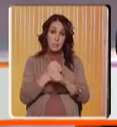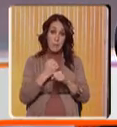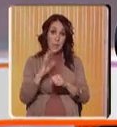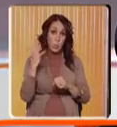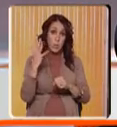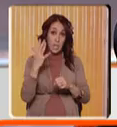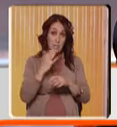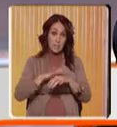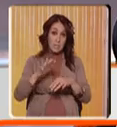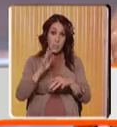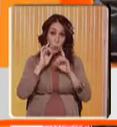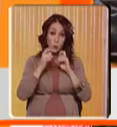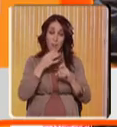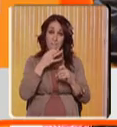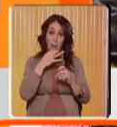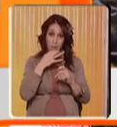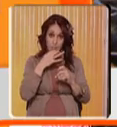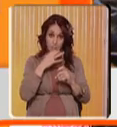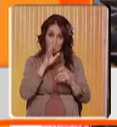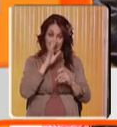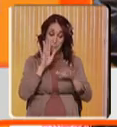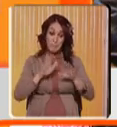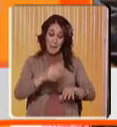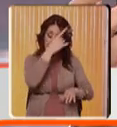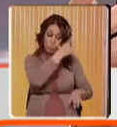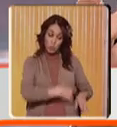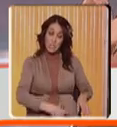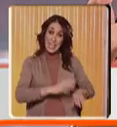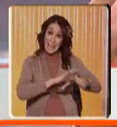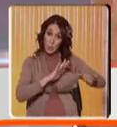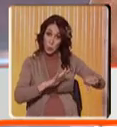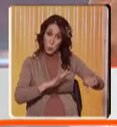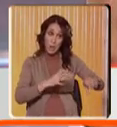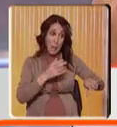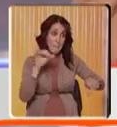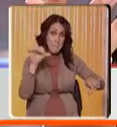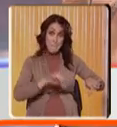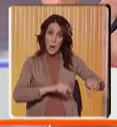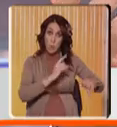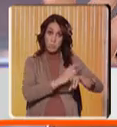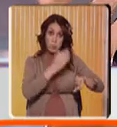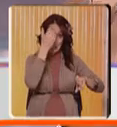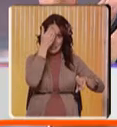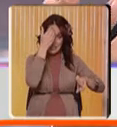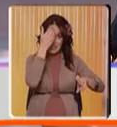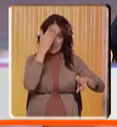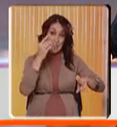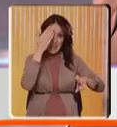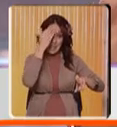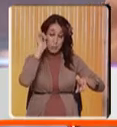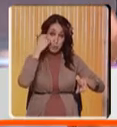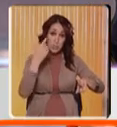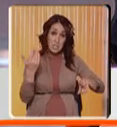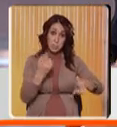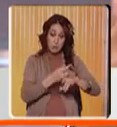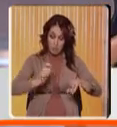direita. E controla a fala também. E controla a fala também. E, portanto, é terrível ficarmos sem o nosso braço, o nosso membro superior principal,